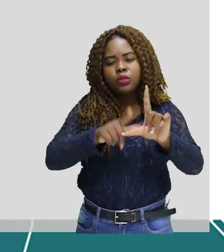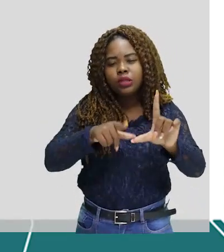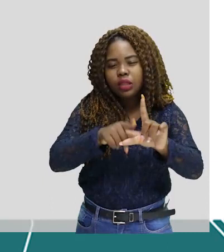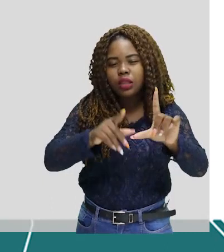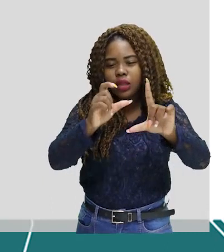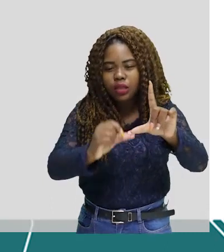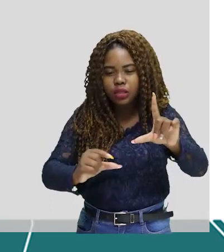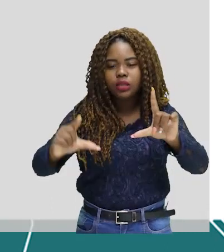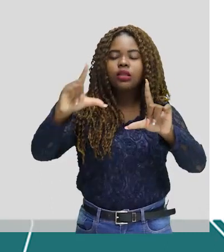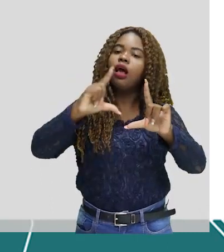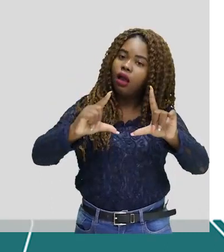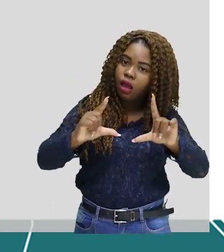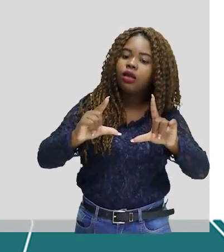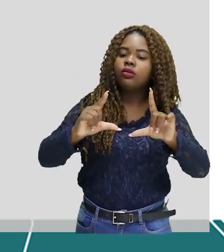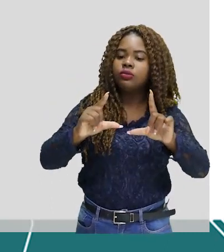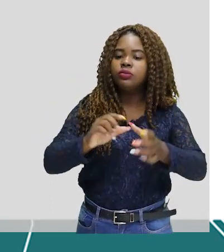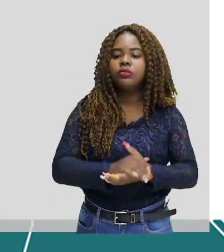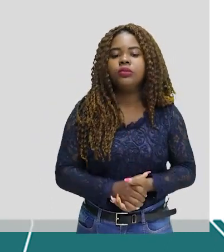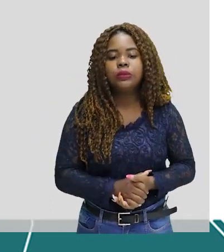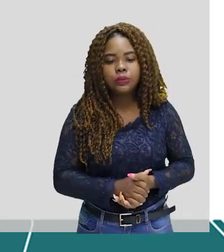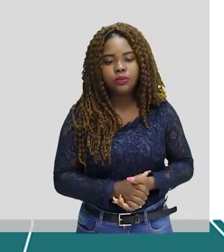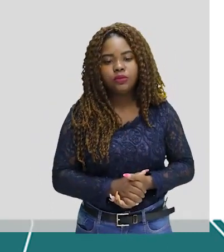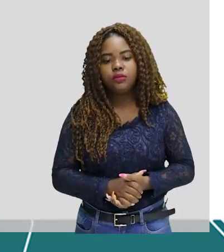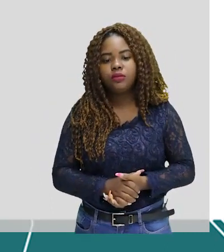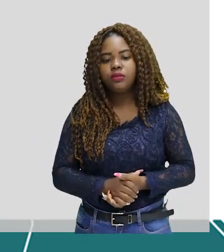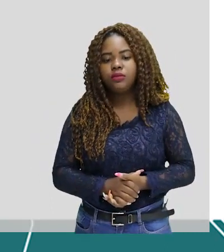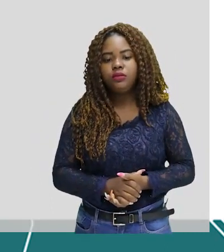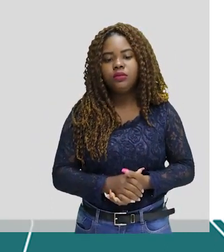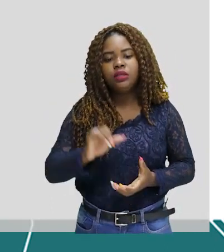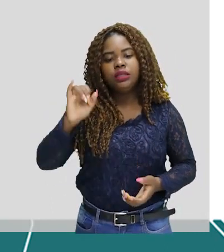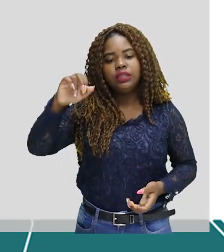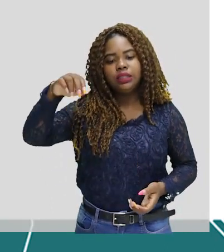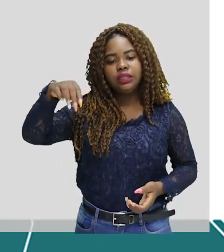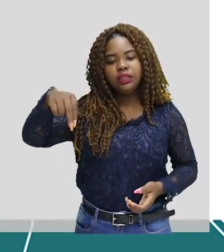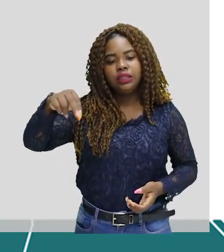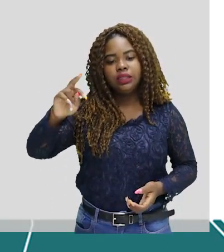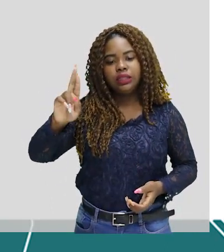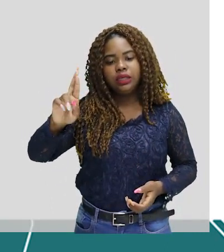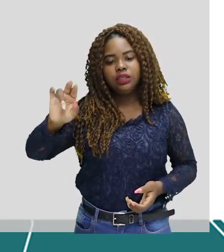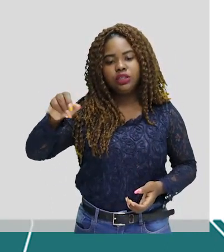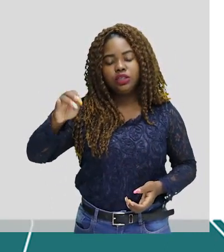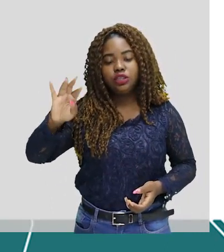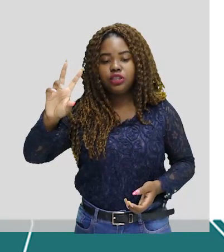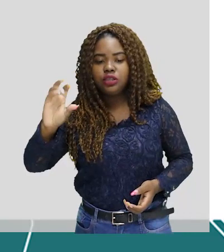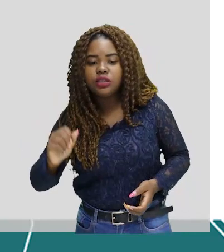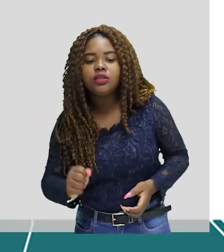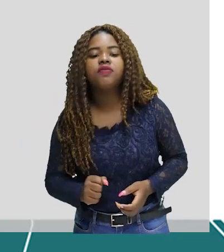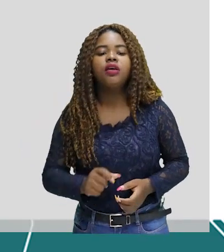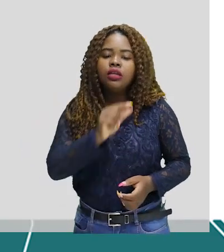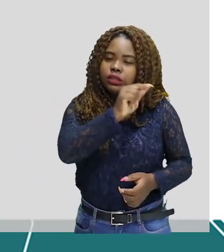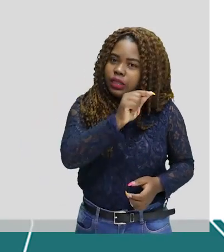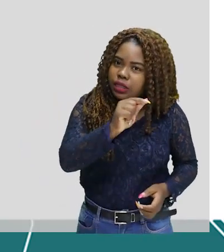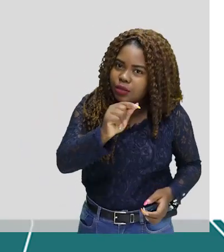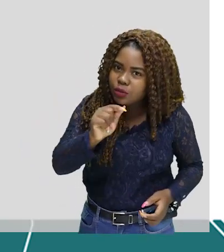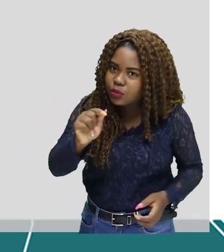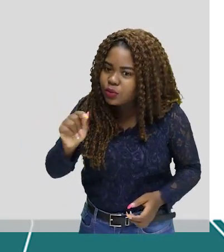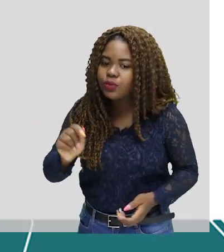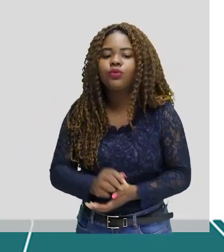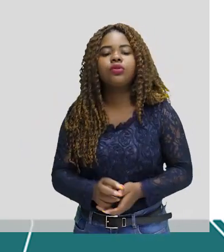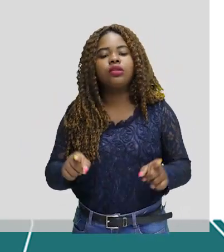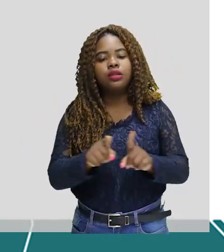como marcadores de alteração prosódica, marca interjetiva, reticências e abreviaturas,